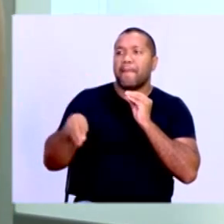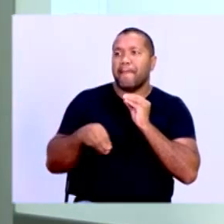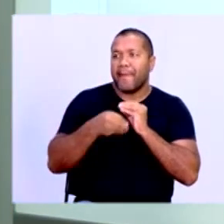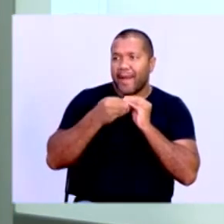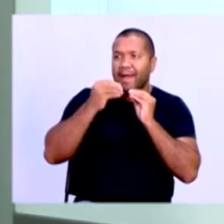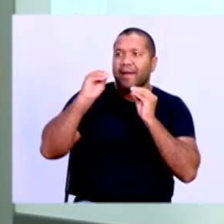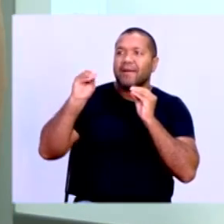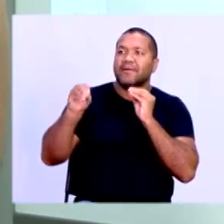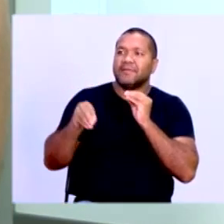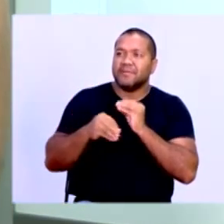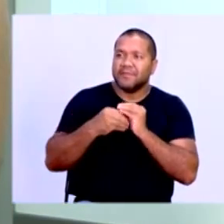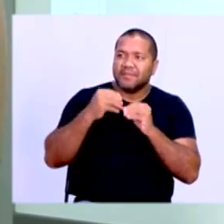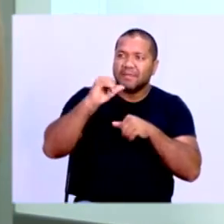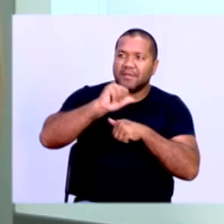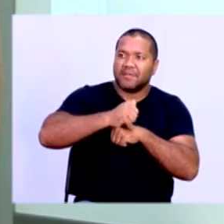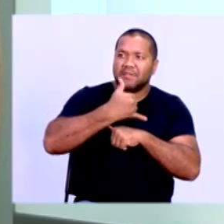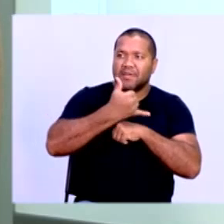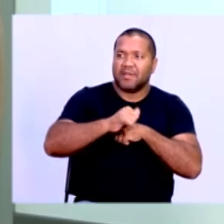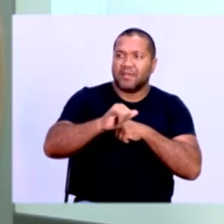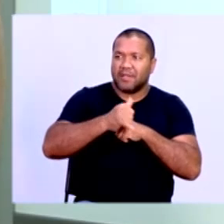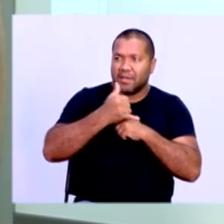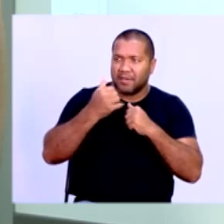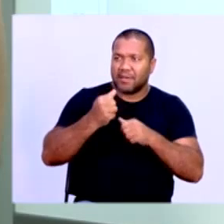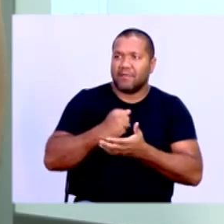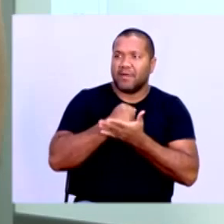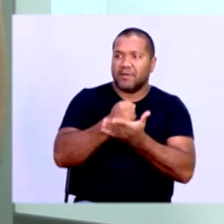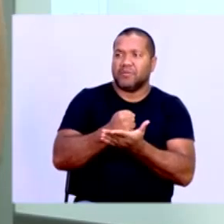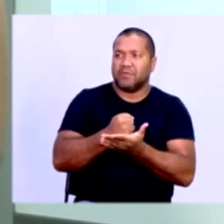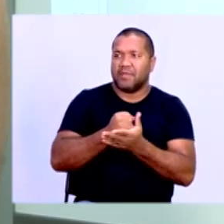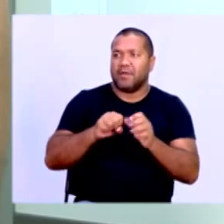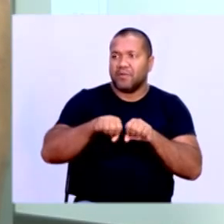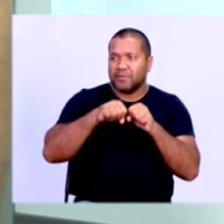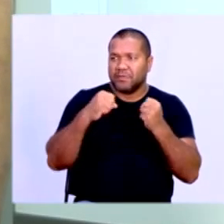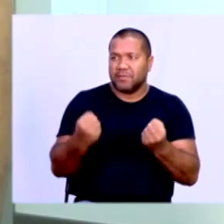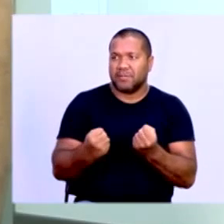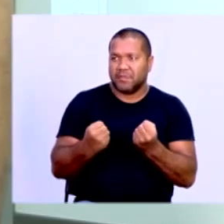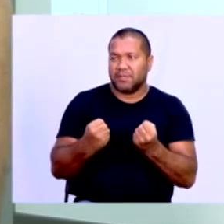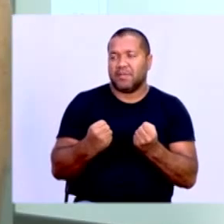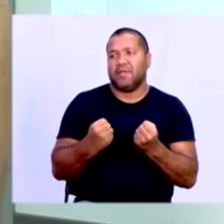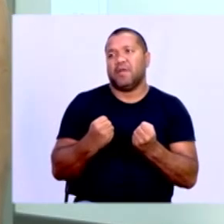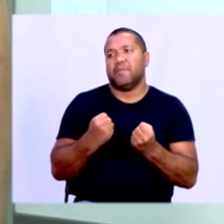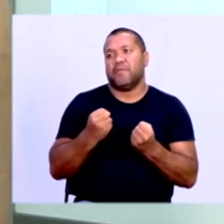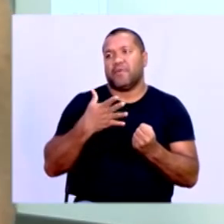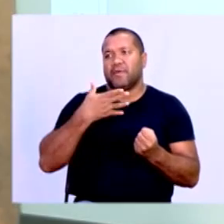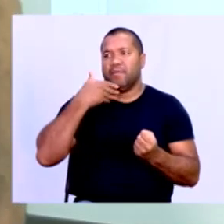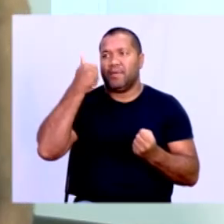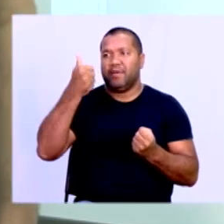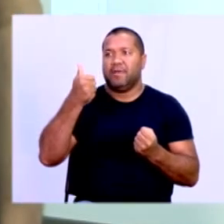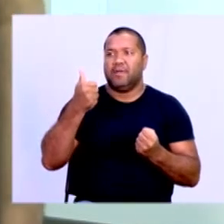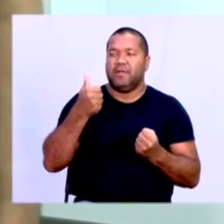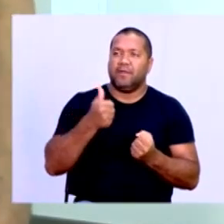coisas que vão funcionar no seu sistema, assim como seriam pacotes entregando mais